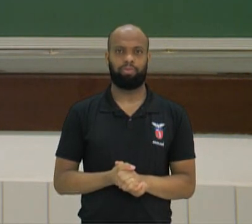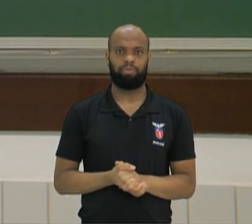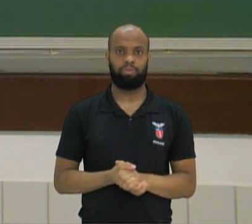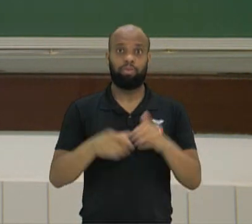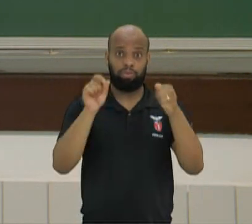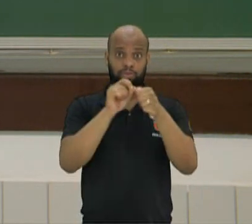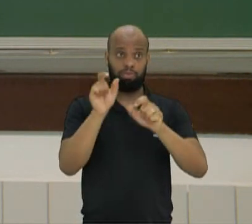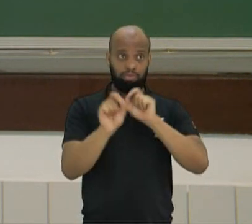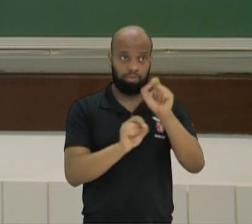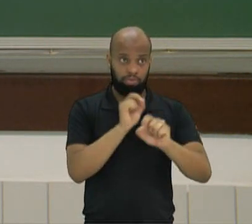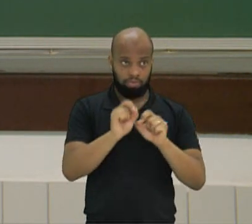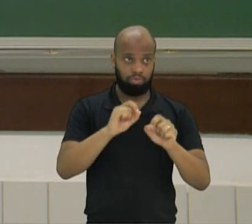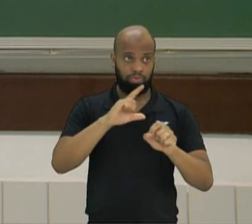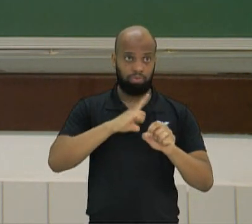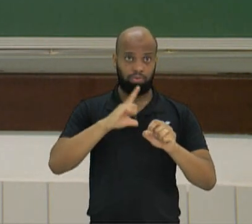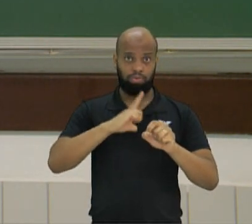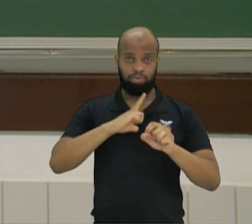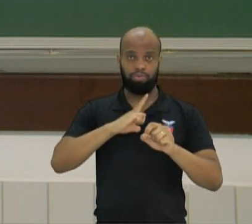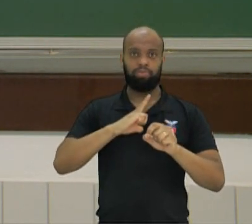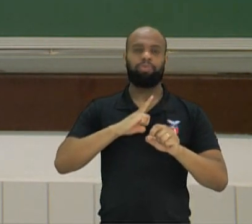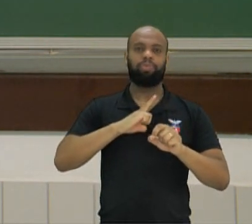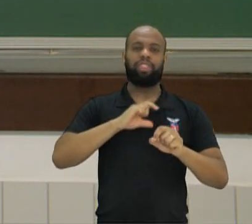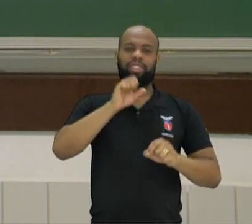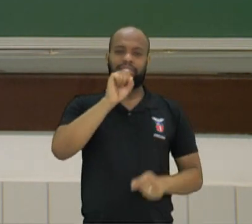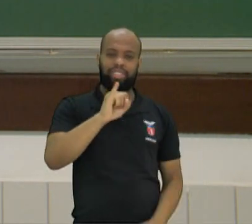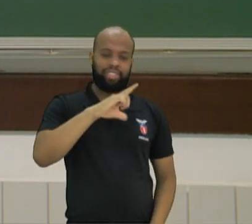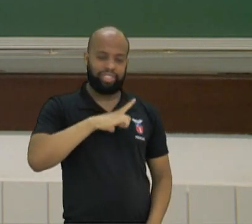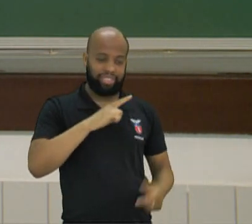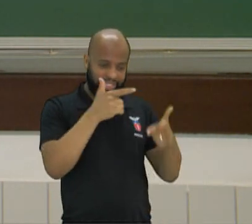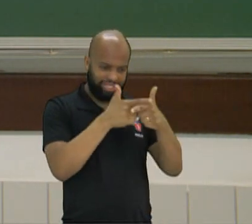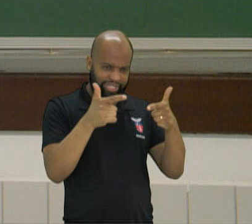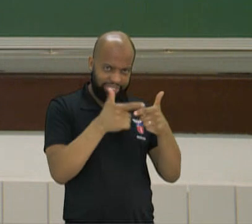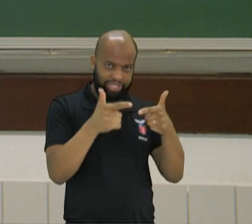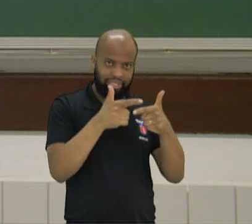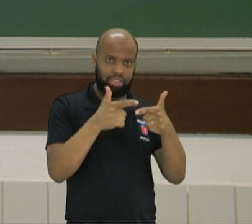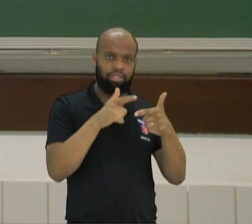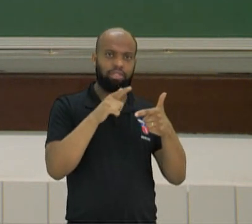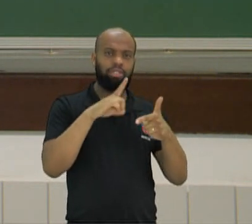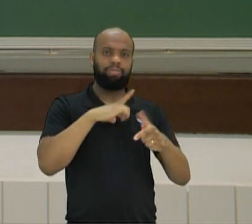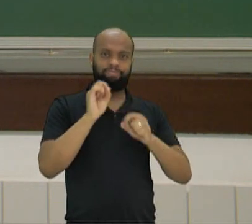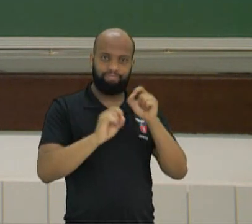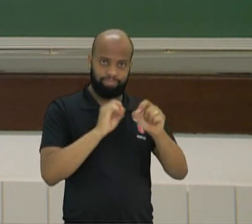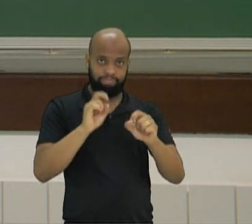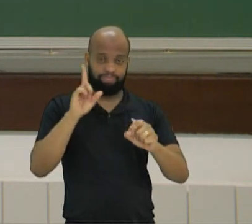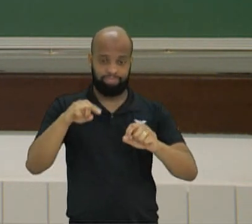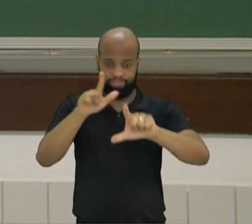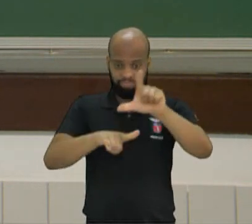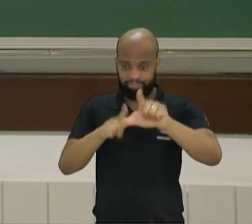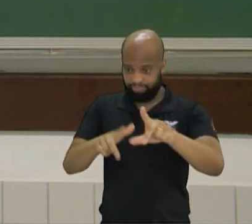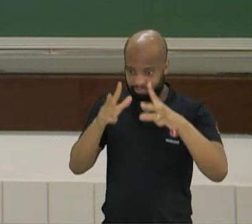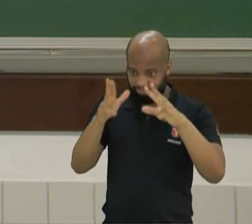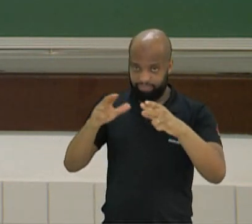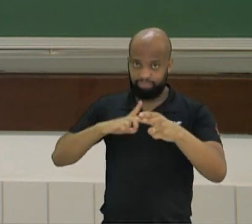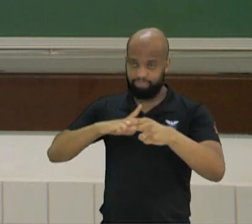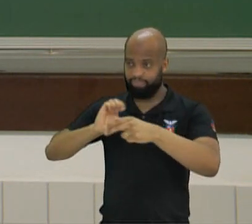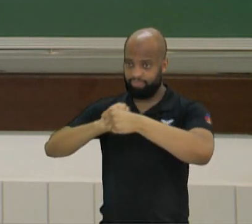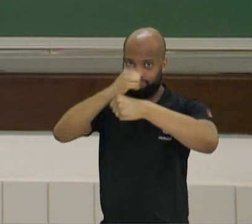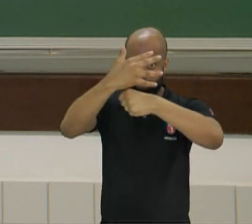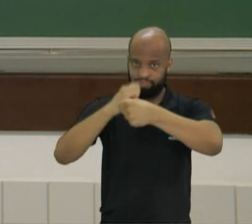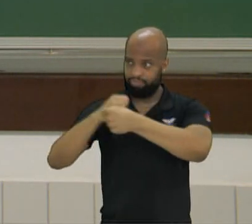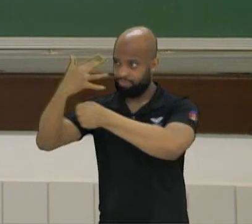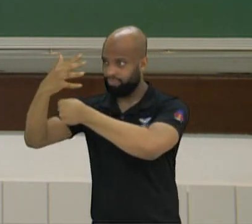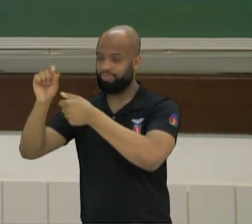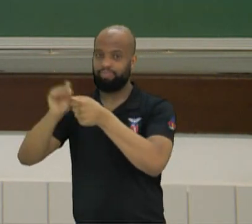Subtrair os expoentes nas letras iguais. Então, quando a gente tem letras iguais, no dividendo e no divisor, a gente vai subtrair os